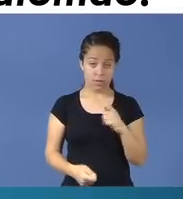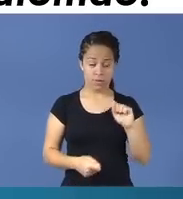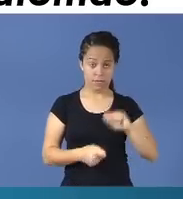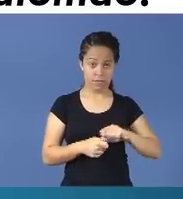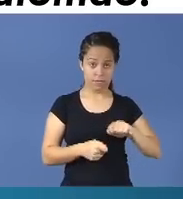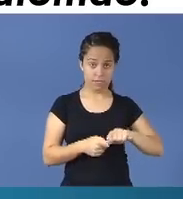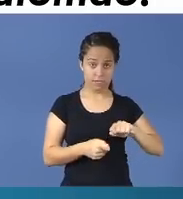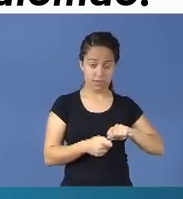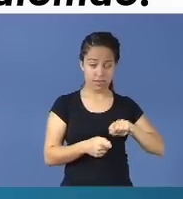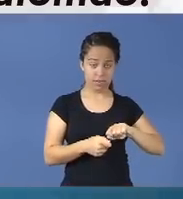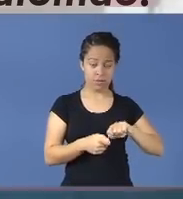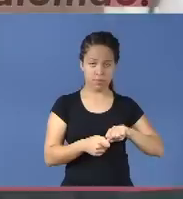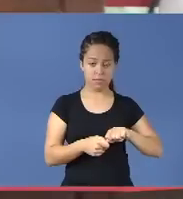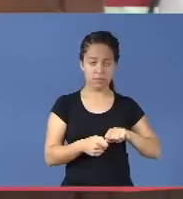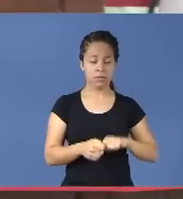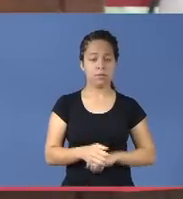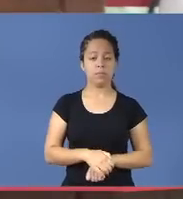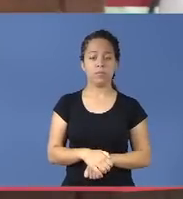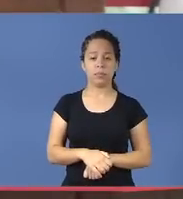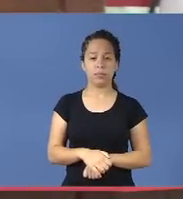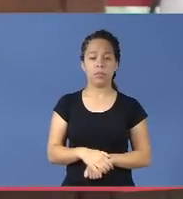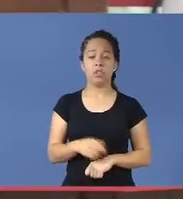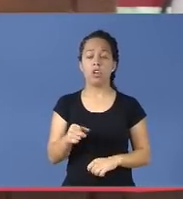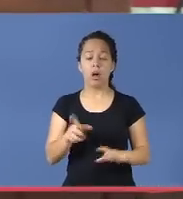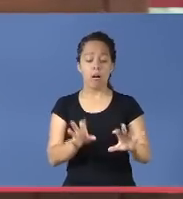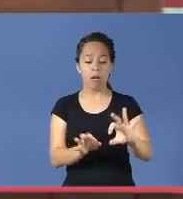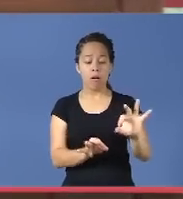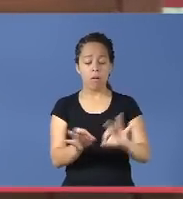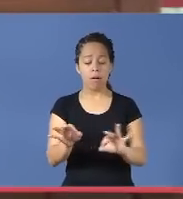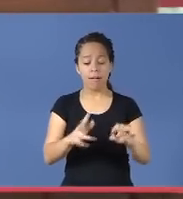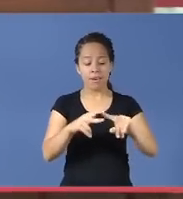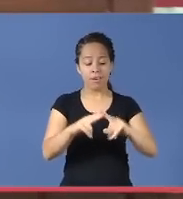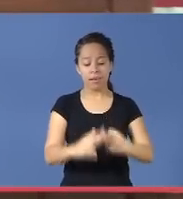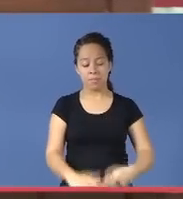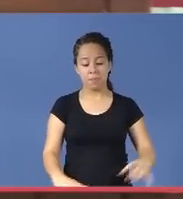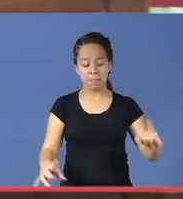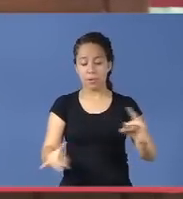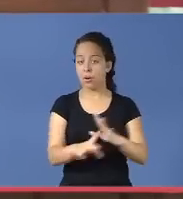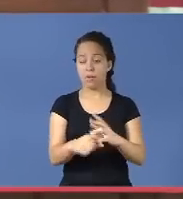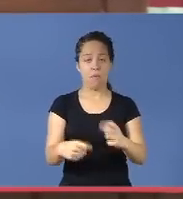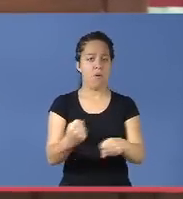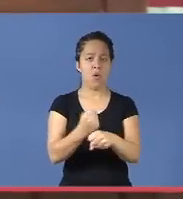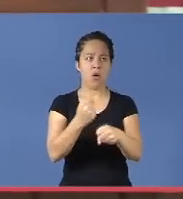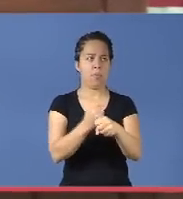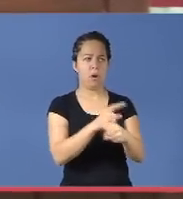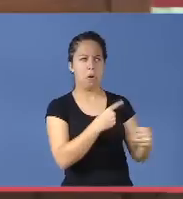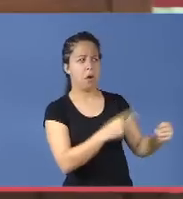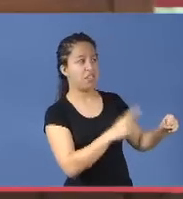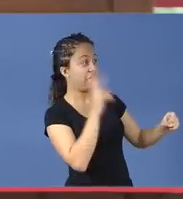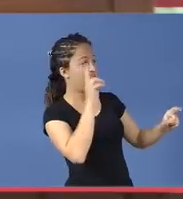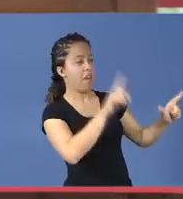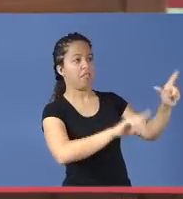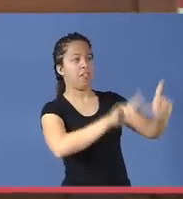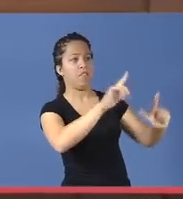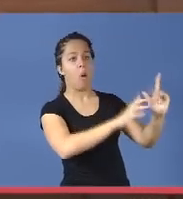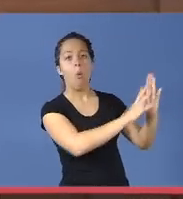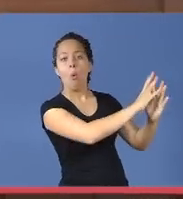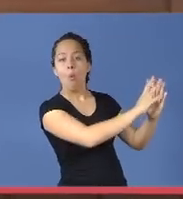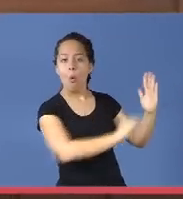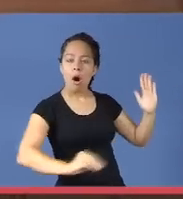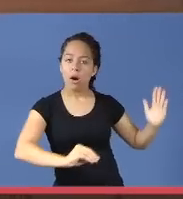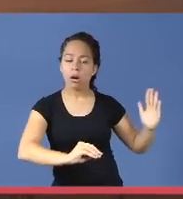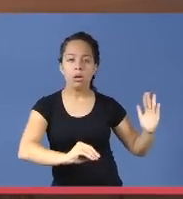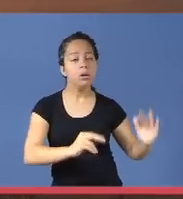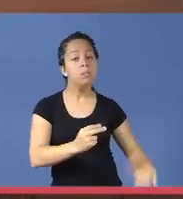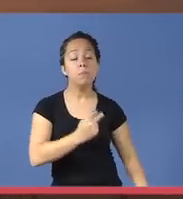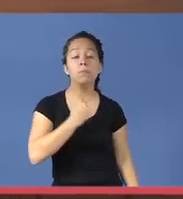Estão dando forma à obra. Nós não podemos só fazer a imitação do que sai na televisão. Os irmãos estão lá na televisão